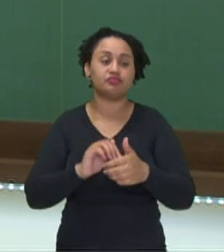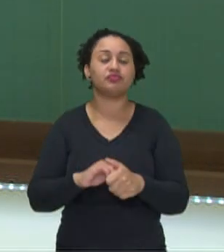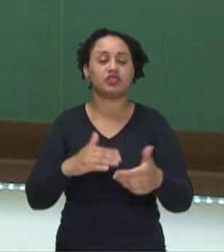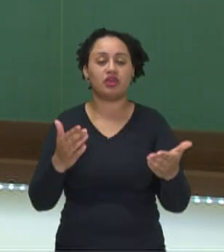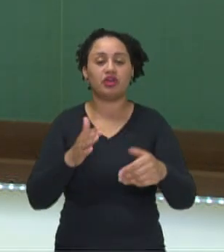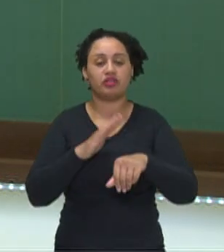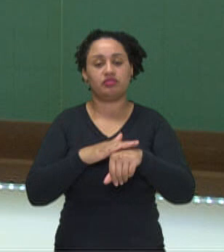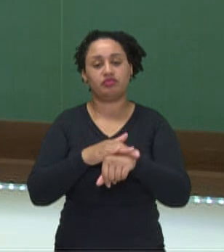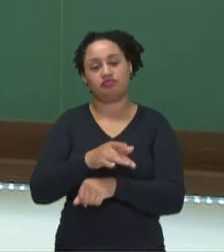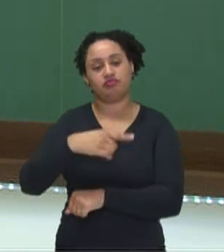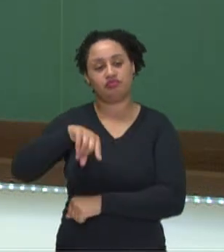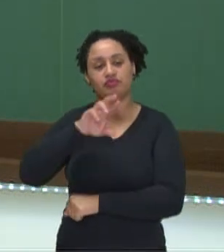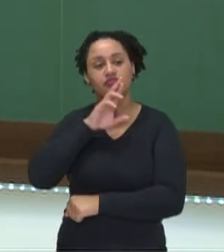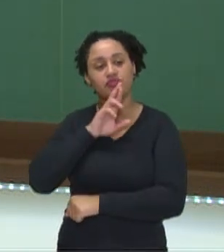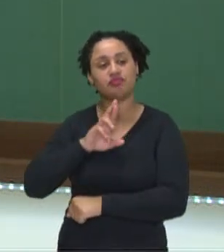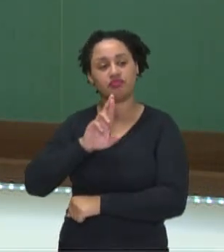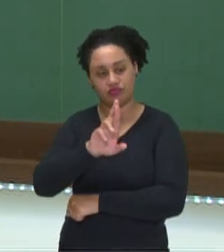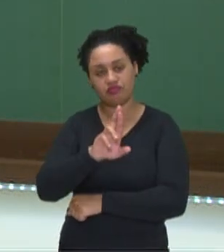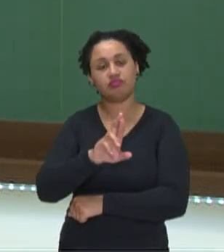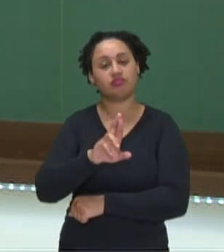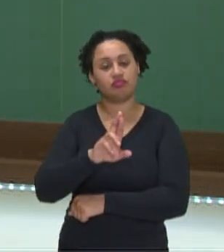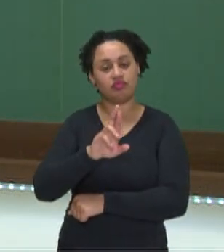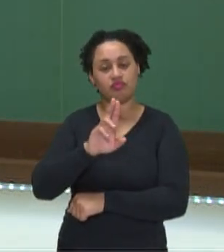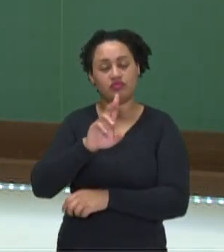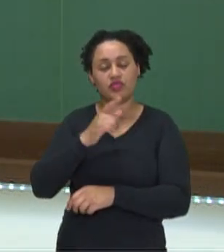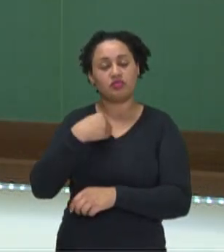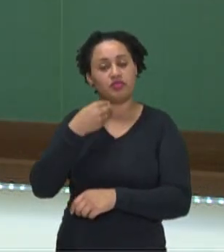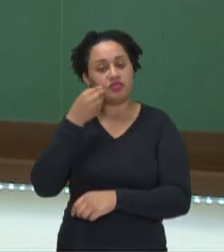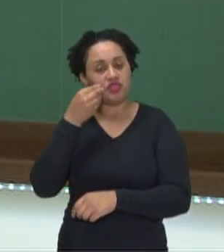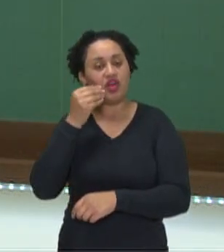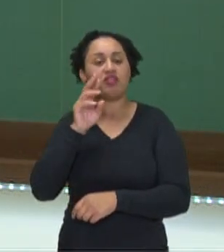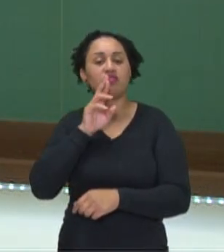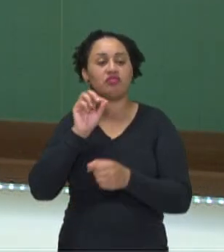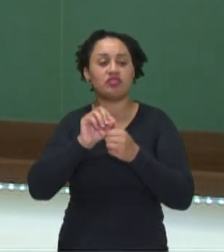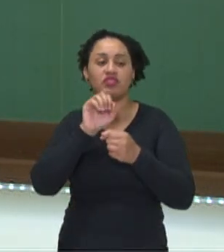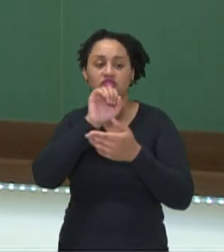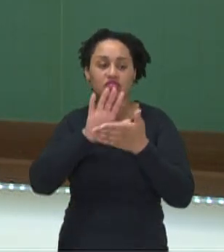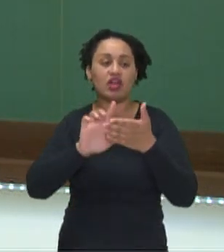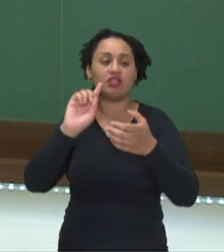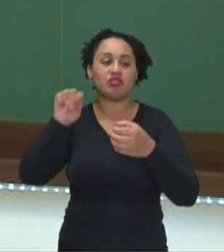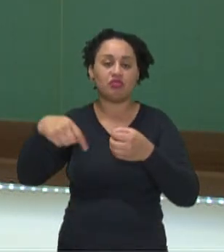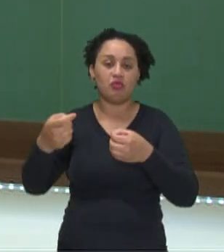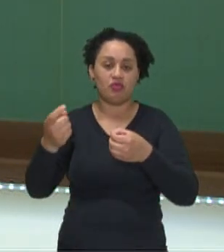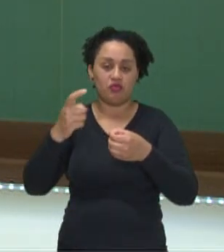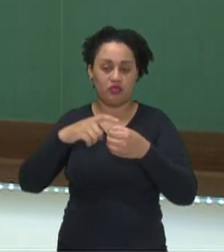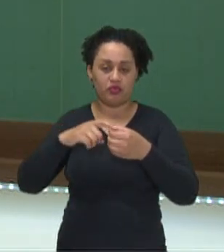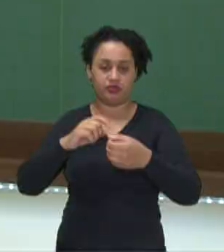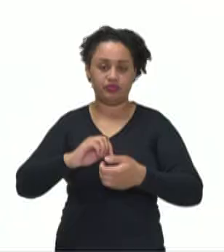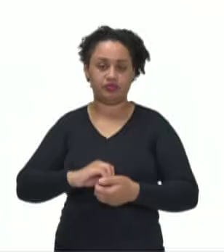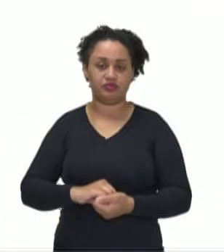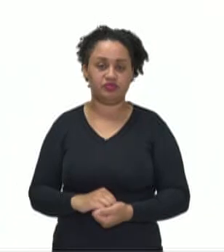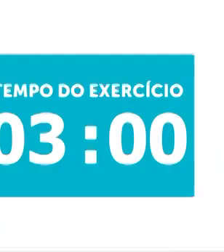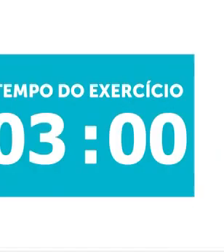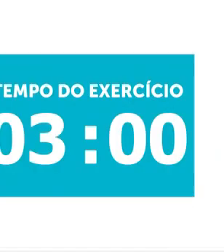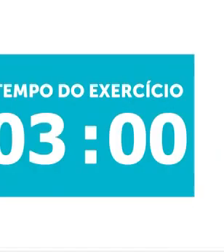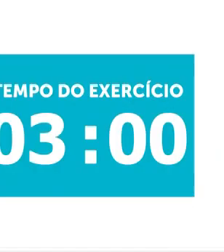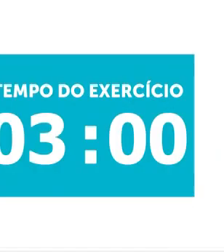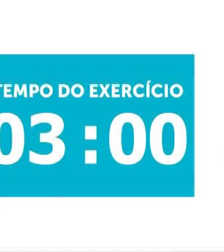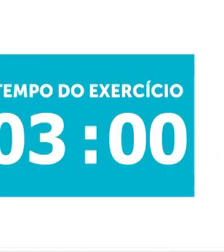vai dar um tempinho para vocês tentarem fazer o exercício e já voltamos.